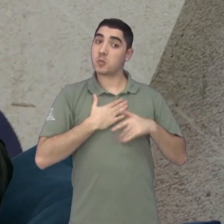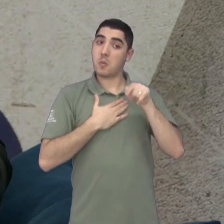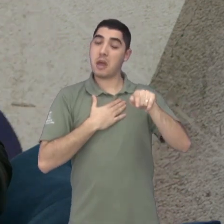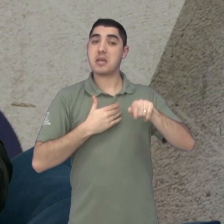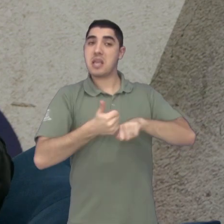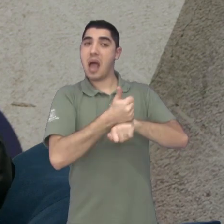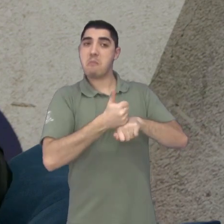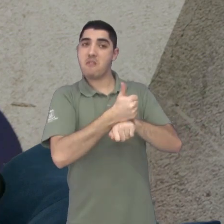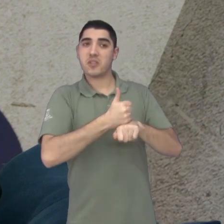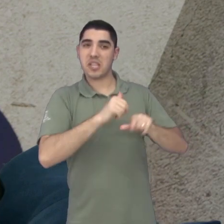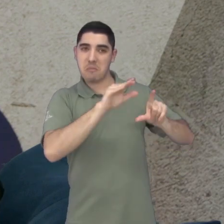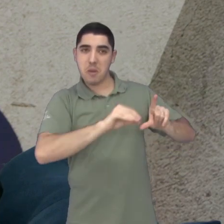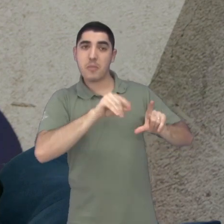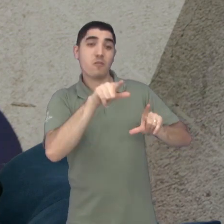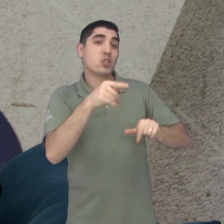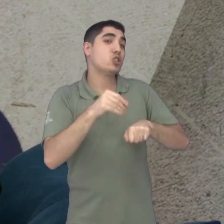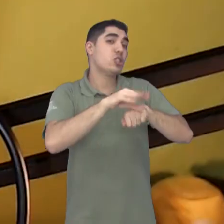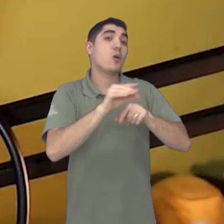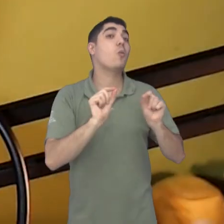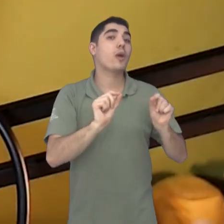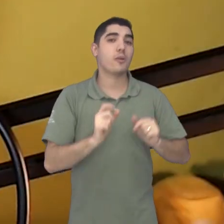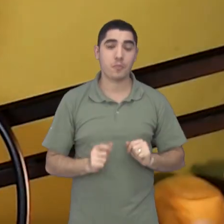em entrar nessa profissão?